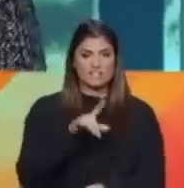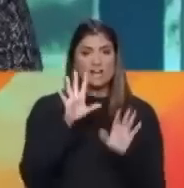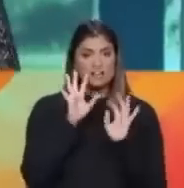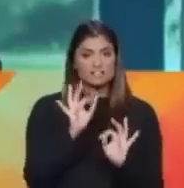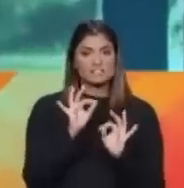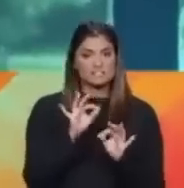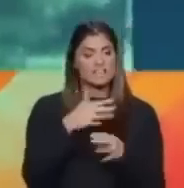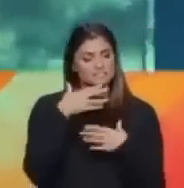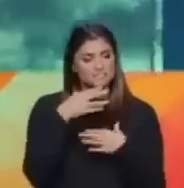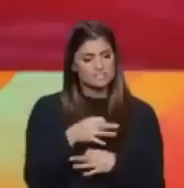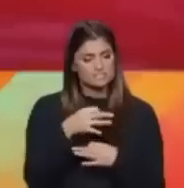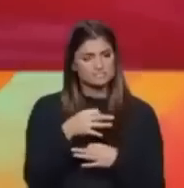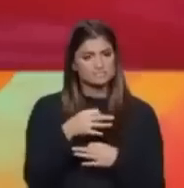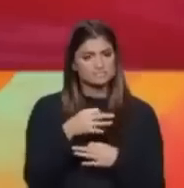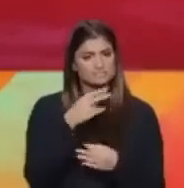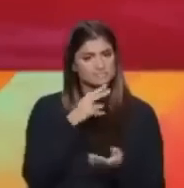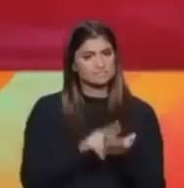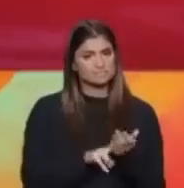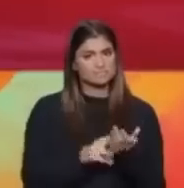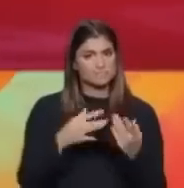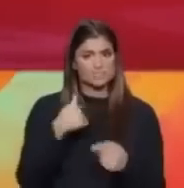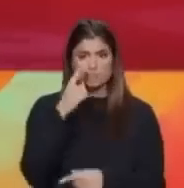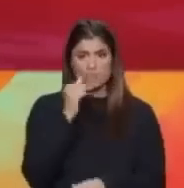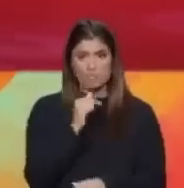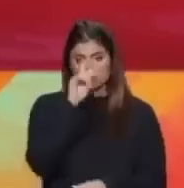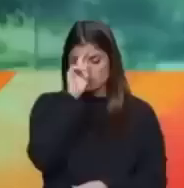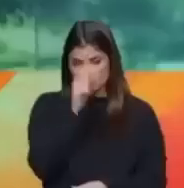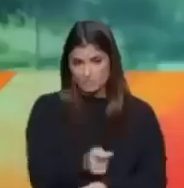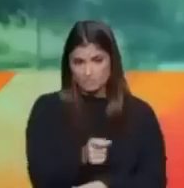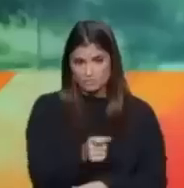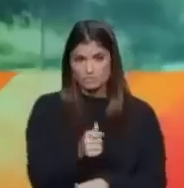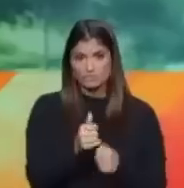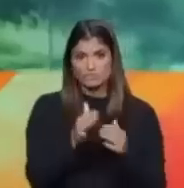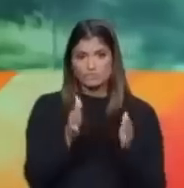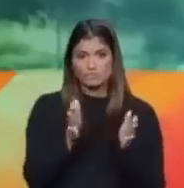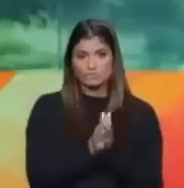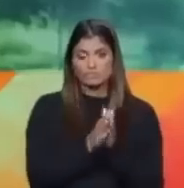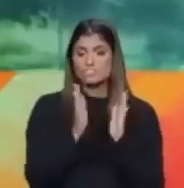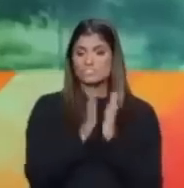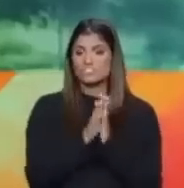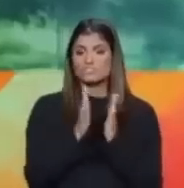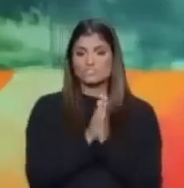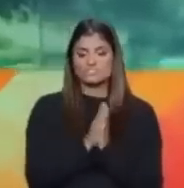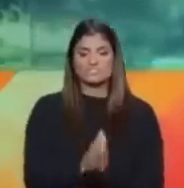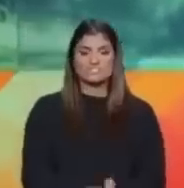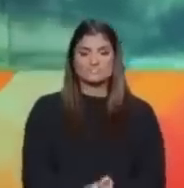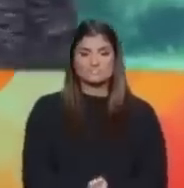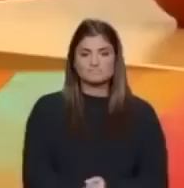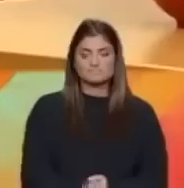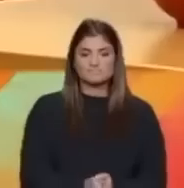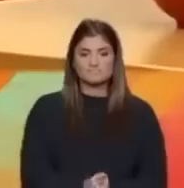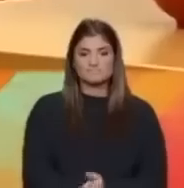assim são convicções. Mas eu sou um homem que respeito todas as